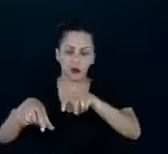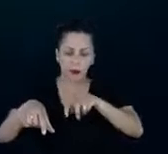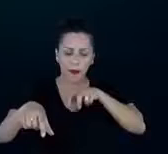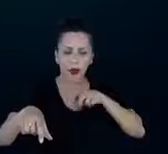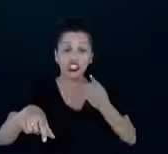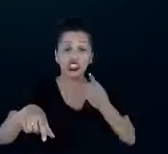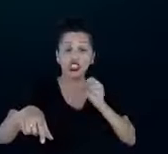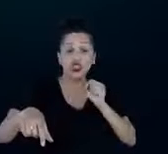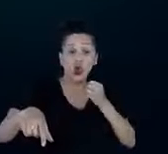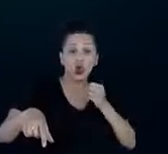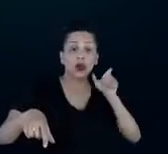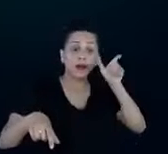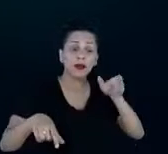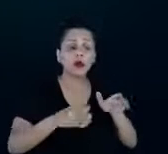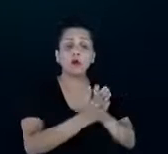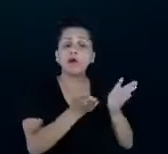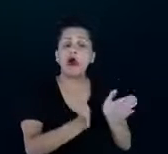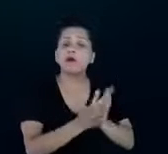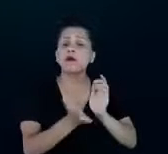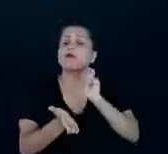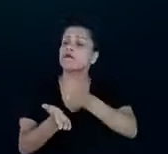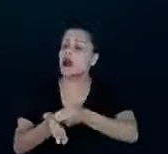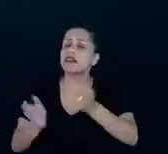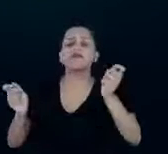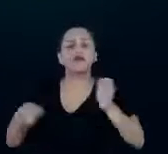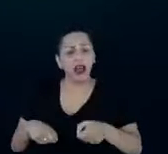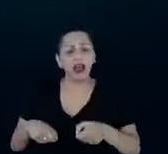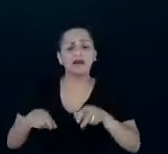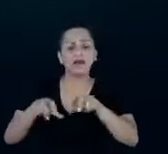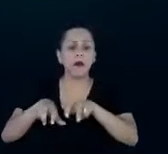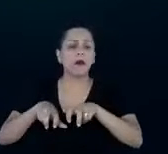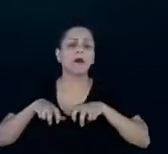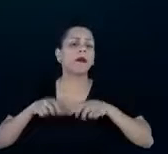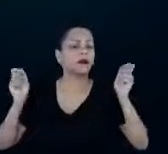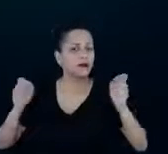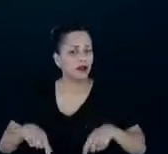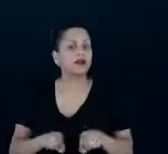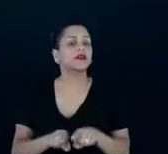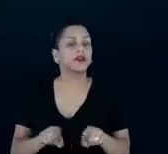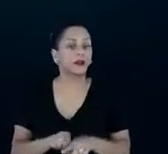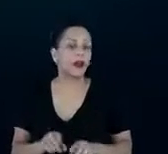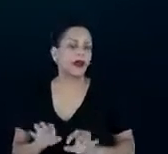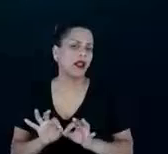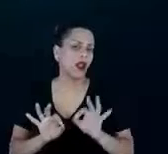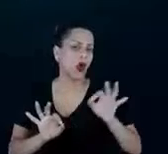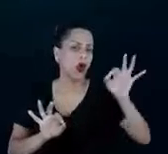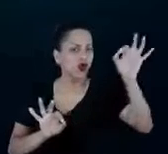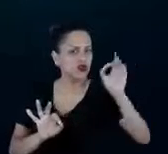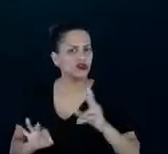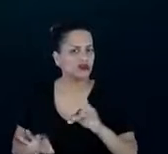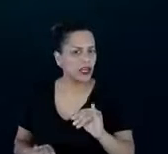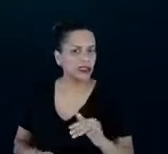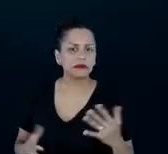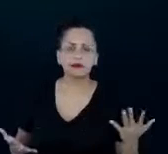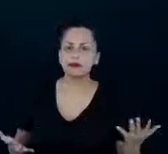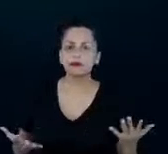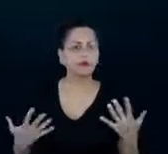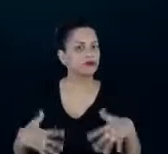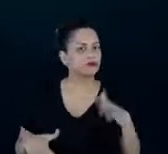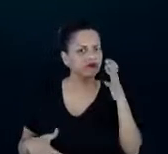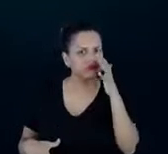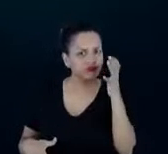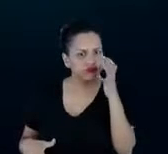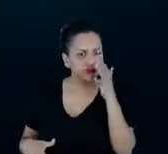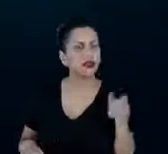completamente acessível pago um preço bom para viajar distâncias muito grandes Então essa integração é chocante e